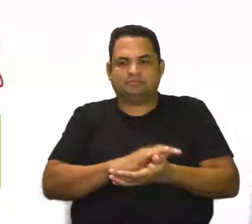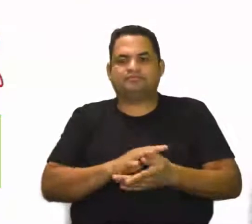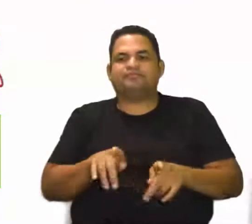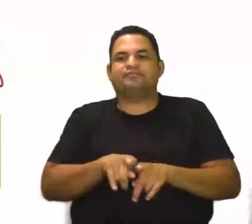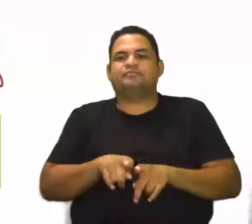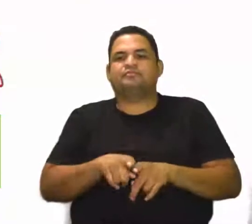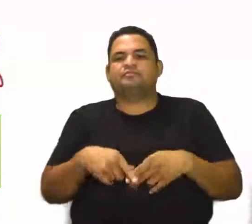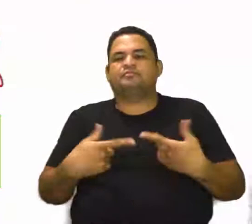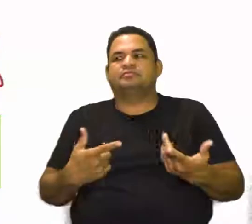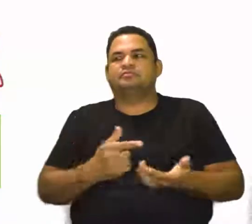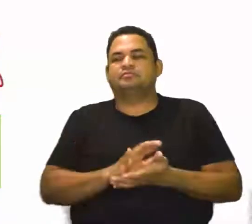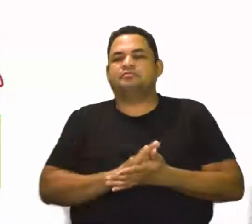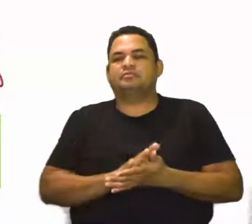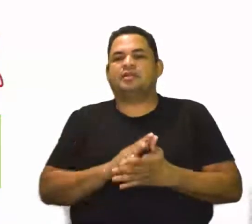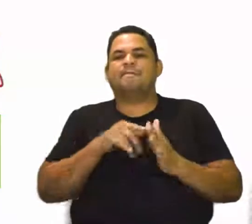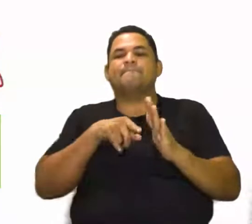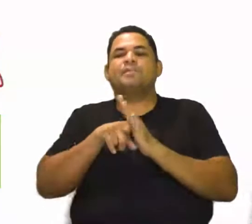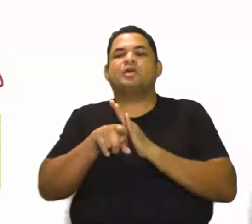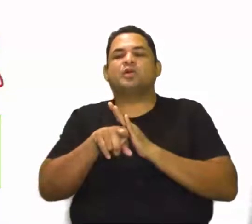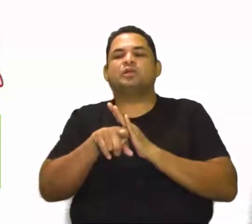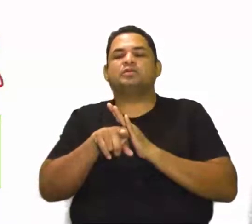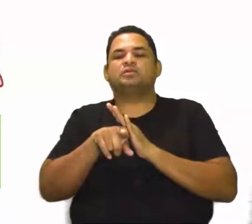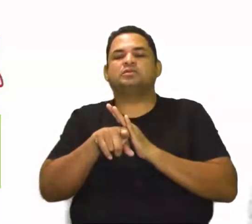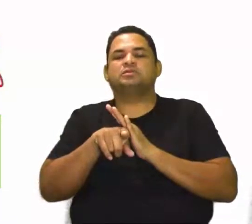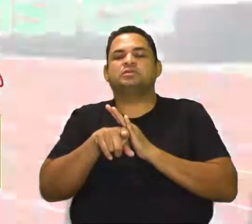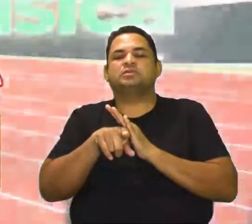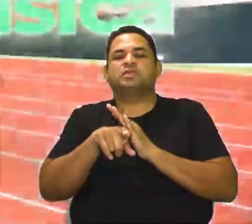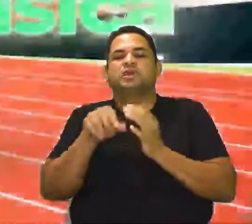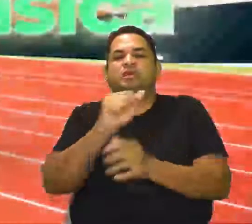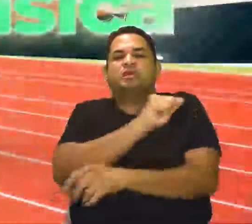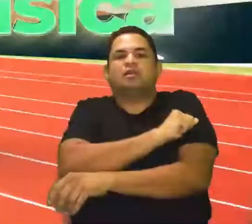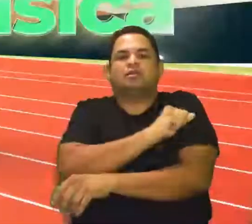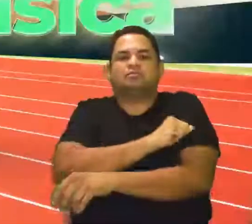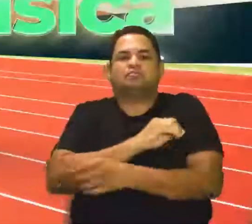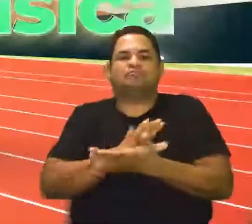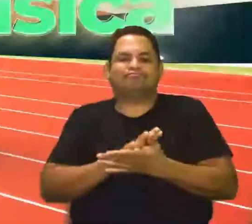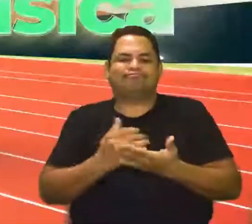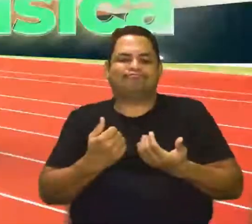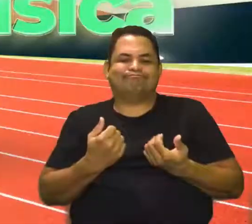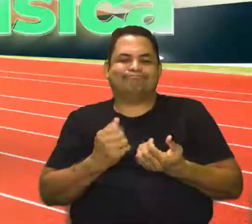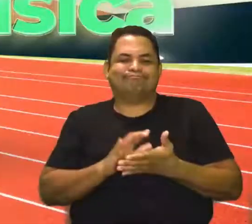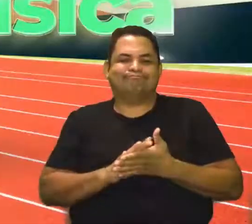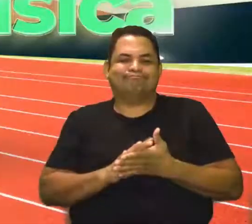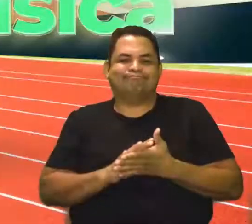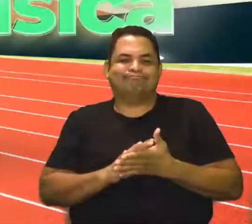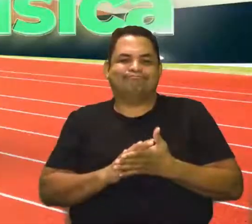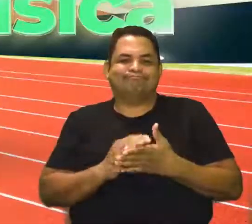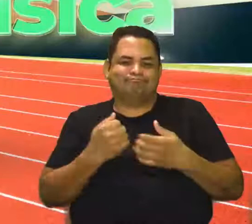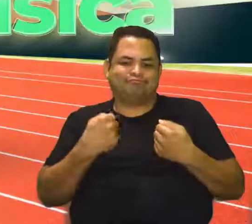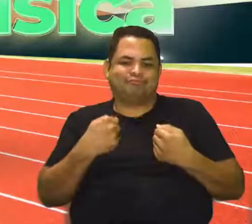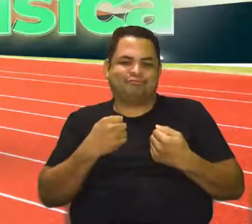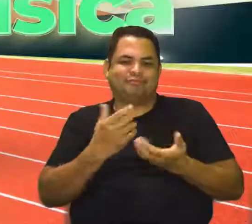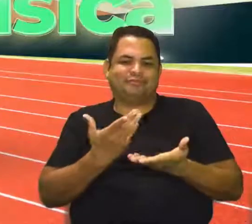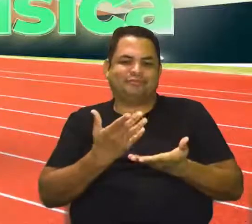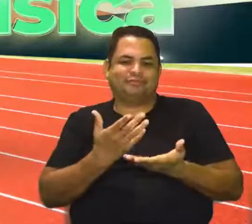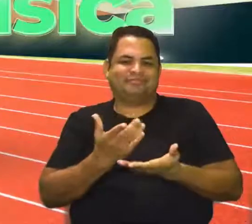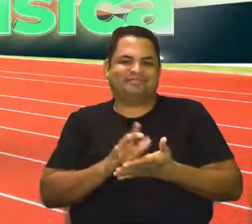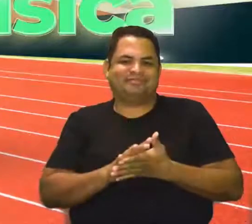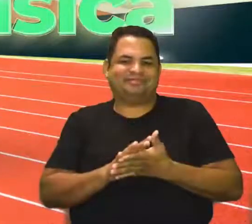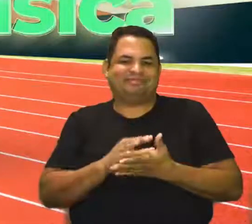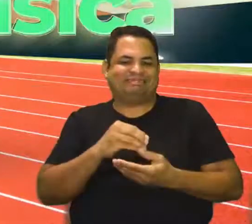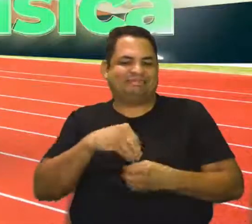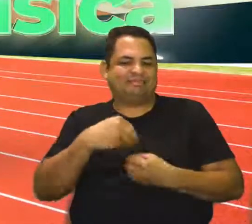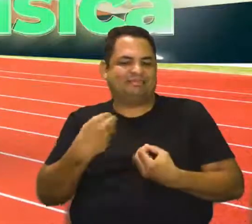pergunta, né, justamente para o aluno da mediação. Dá para ficar sem atividade física? Dá para eu